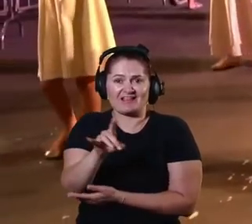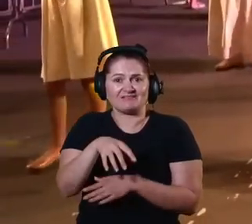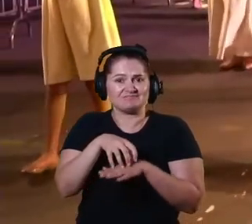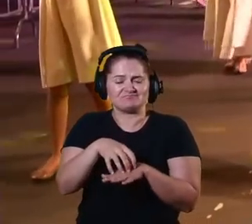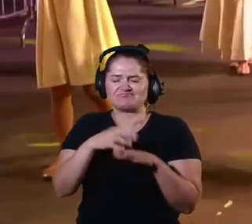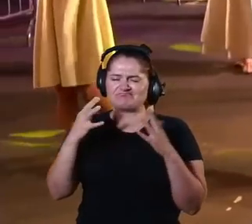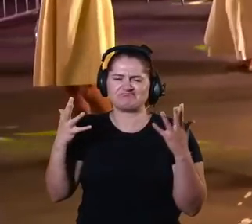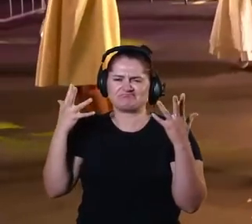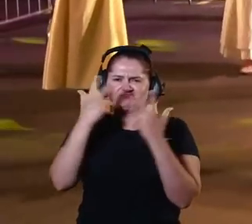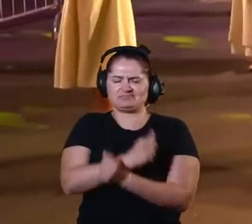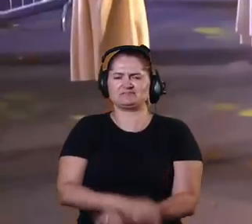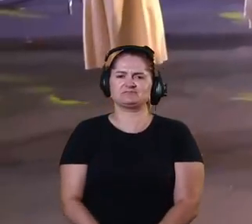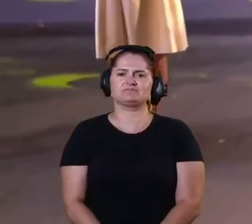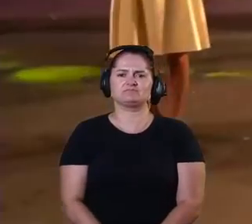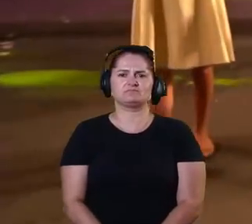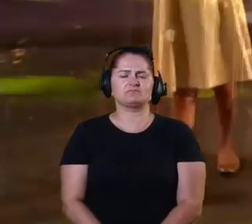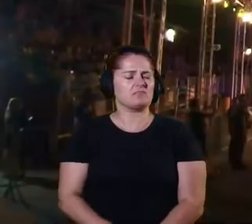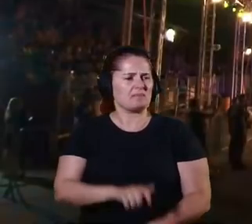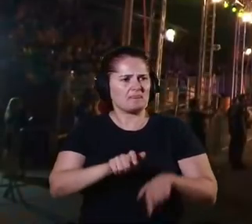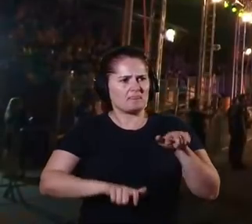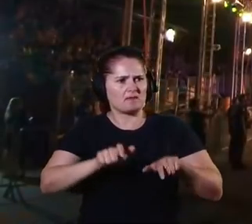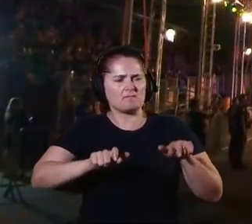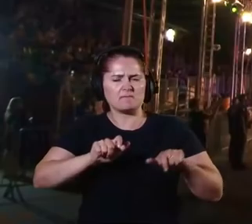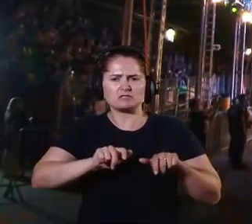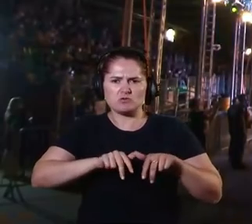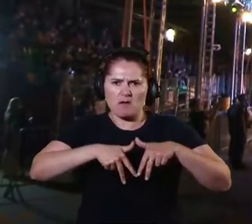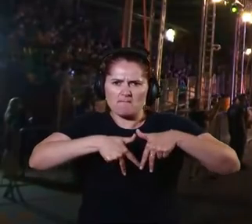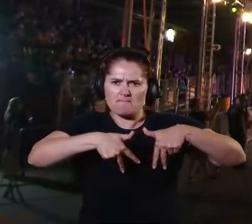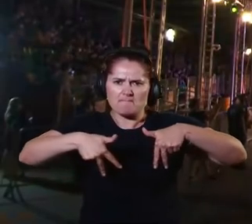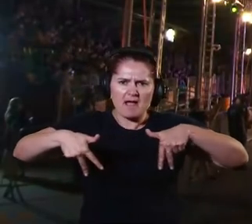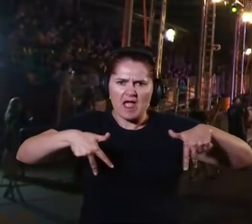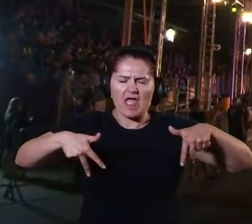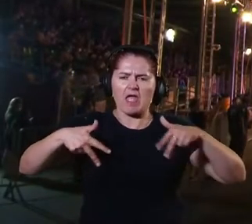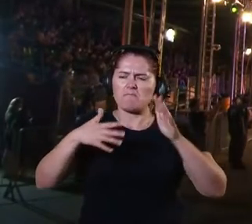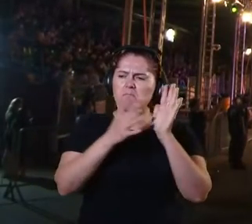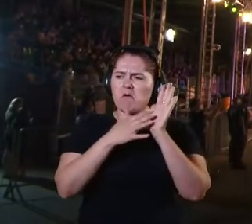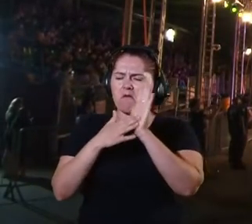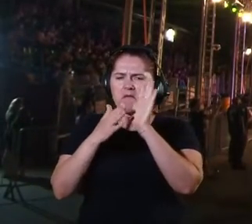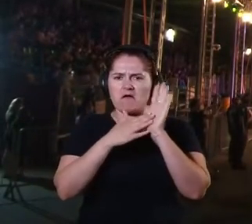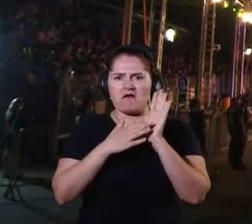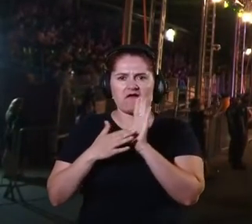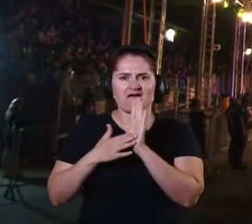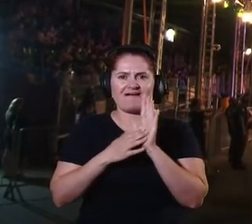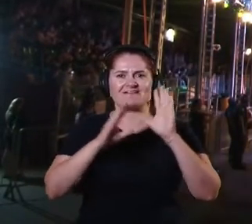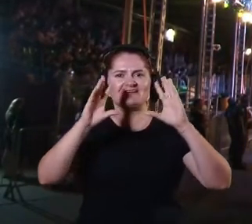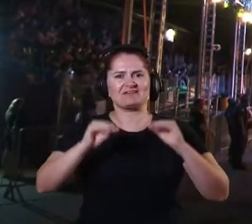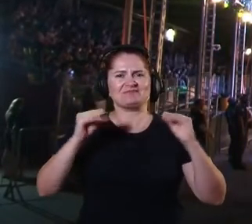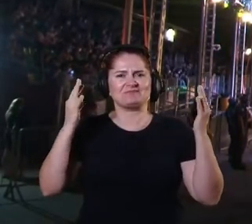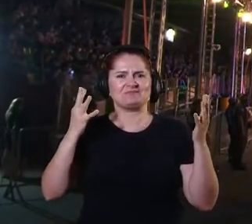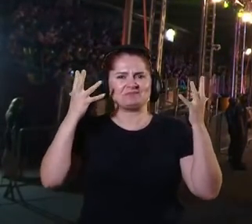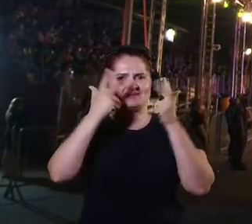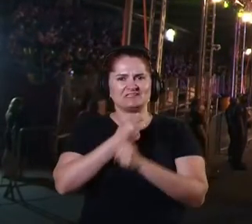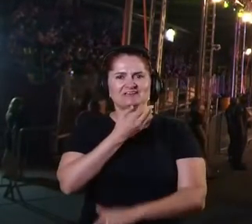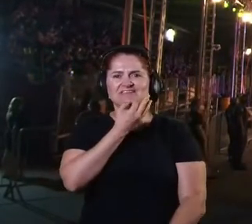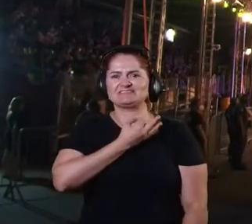As pessoas aplaudem de pé ao longo da Sinimbu, na noite bonita de Caxias do Sul.